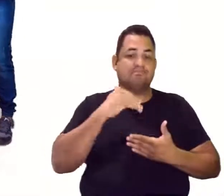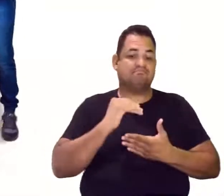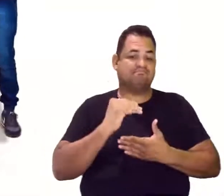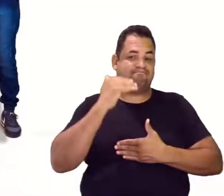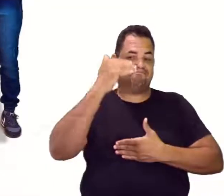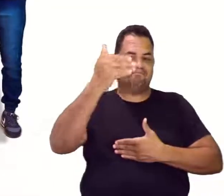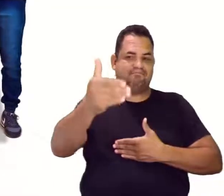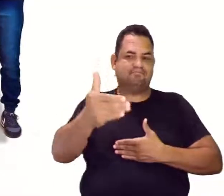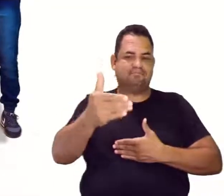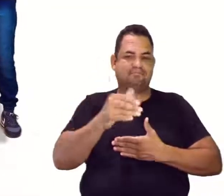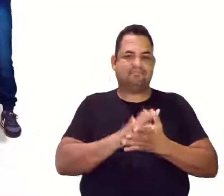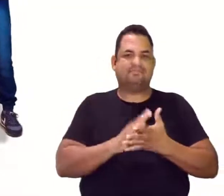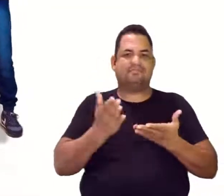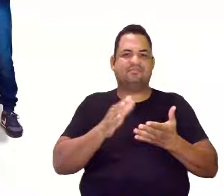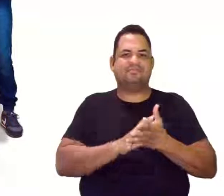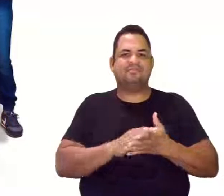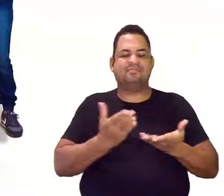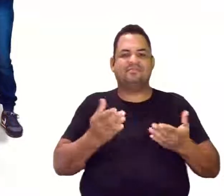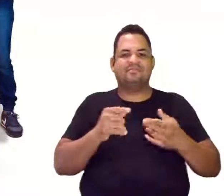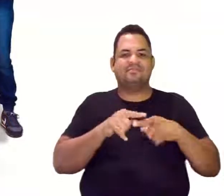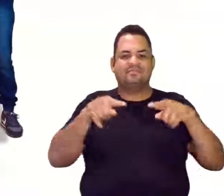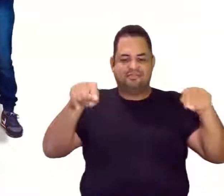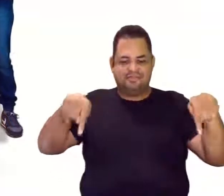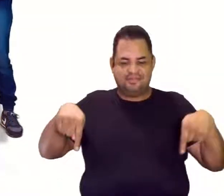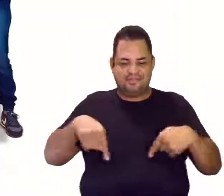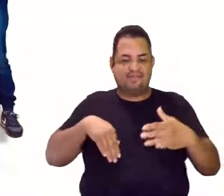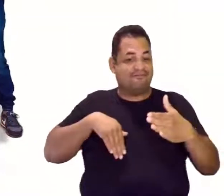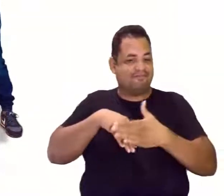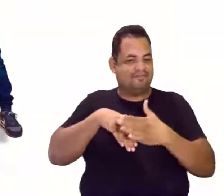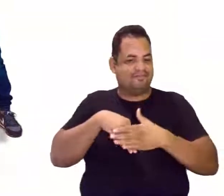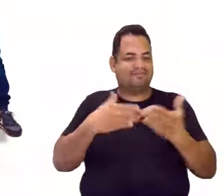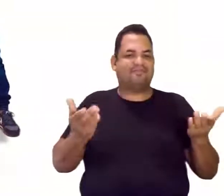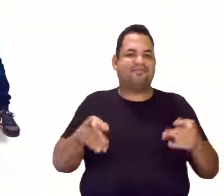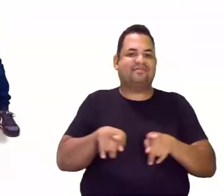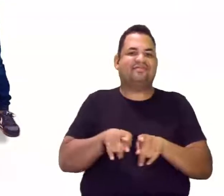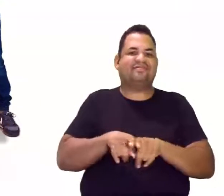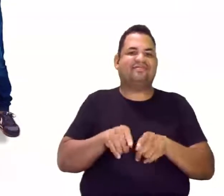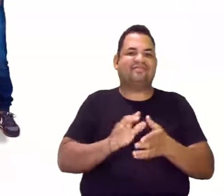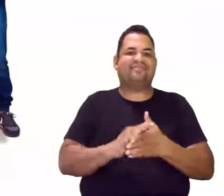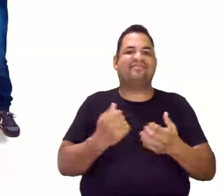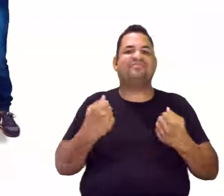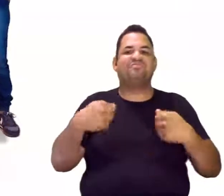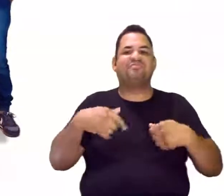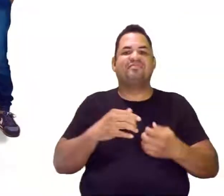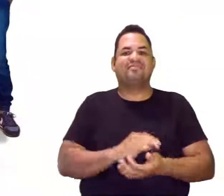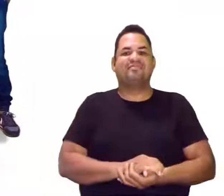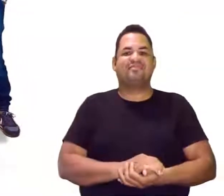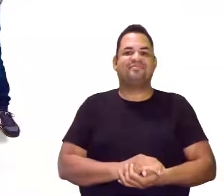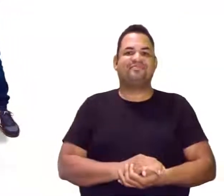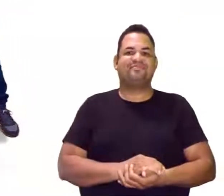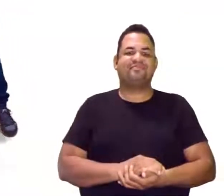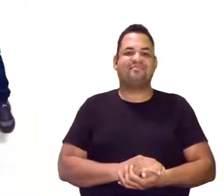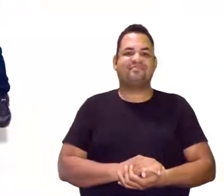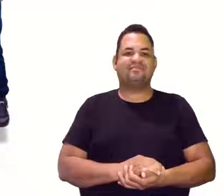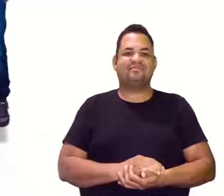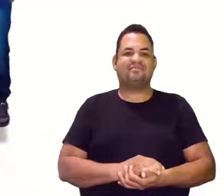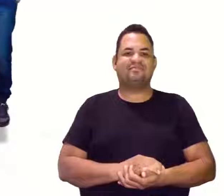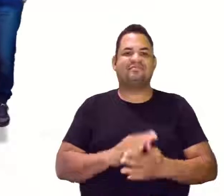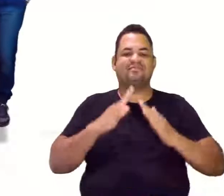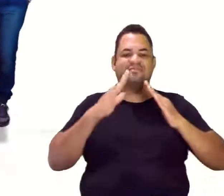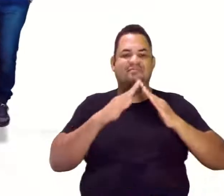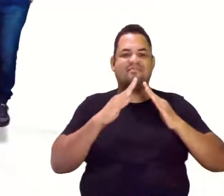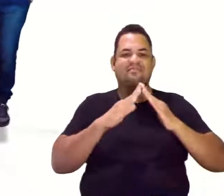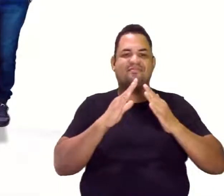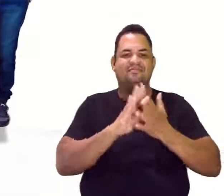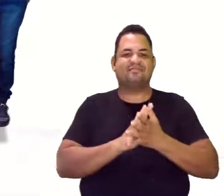né? Será que lá tem um campinho? O professor Maurício enxerga o futebol toda vez, né, professor Maurício? Onde é que ele pode jogar uma bolinha aí? Tá ali. Né? E essa